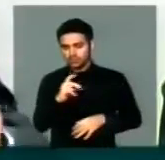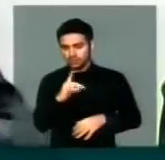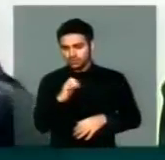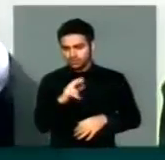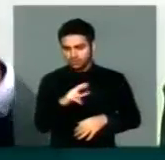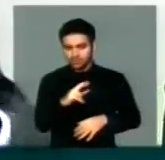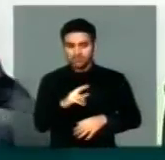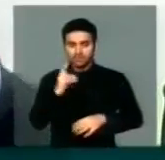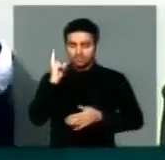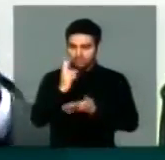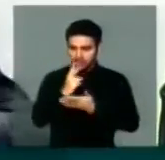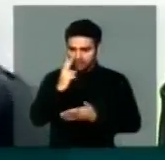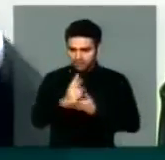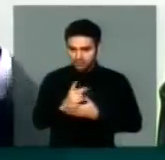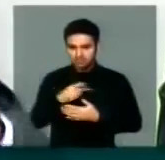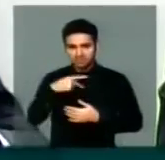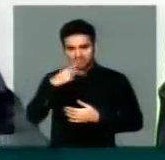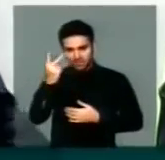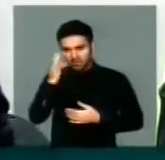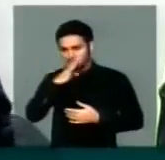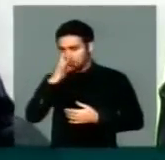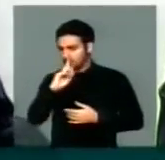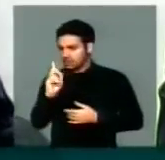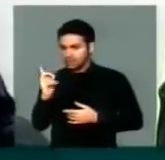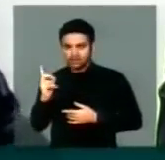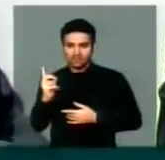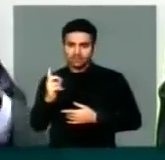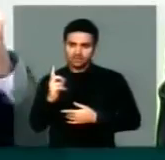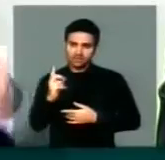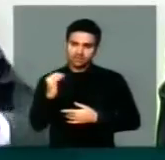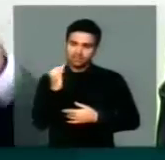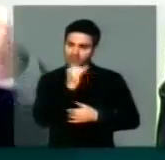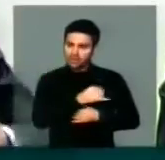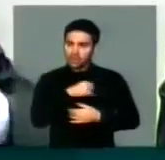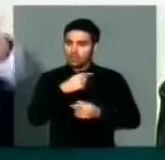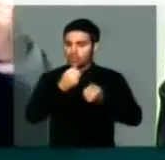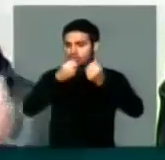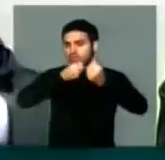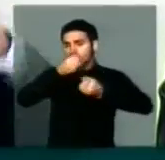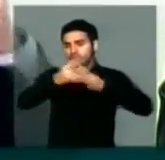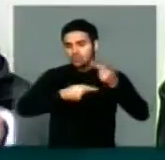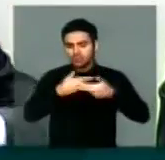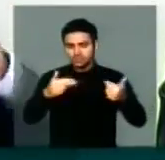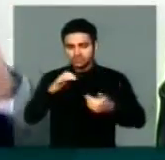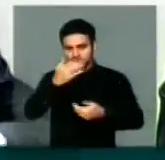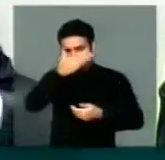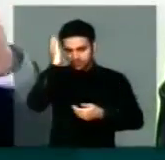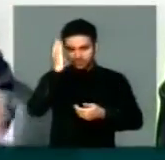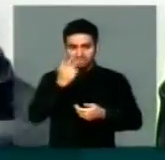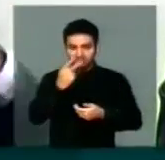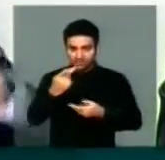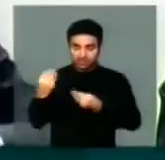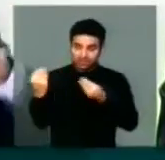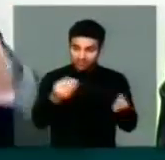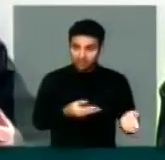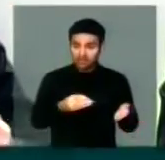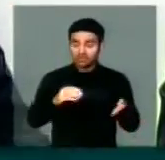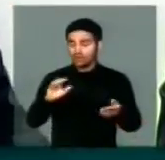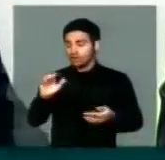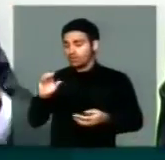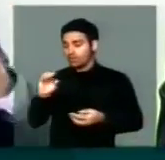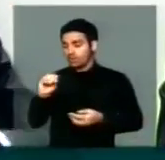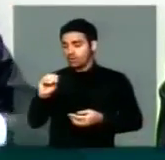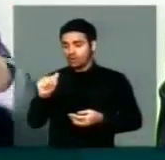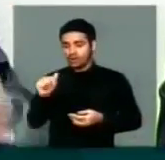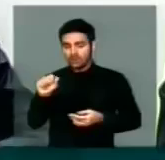tenha negado que passou a informação sobre Eduardo Cunha, e o CEF confirmou que a entrega efetivamente ocorreu a pedido da consultora